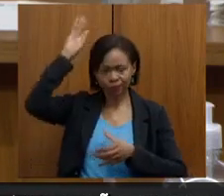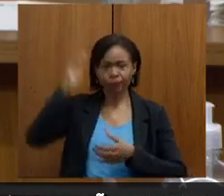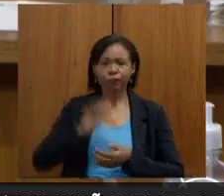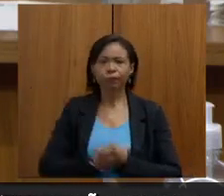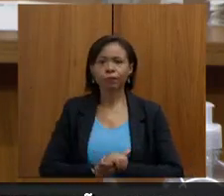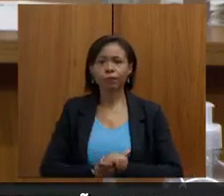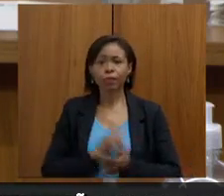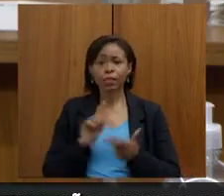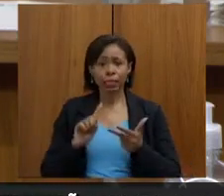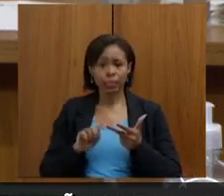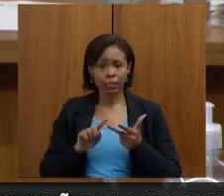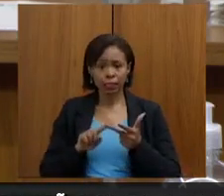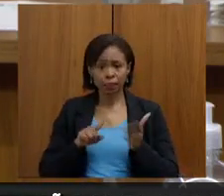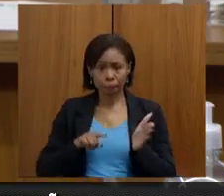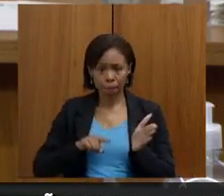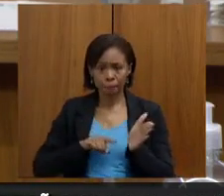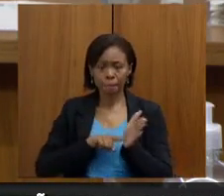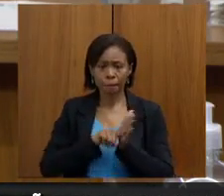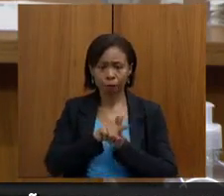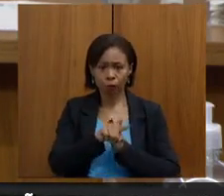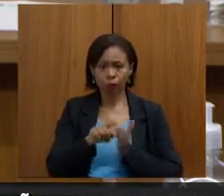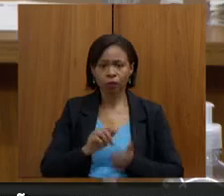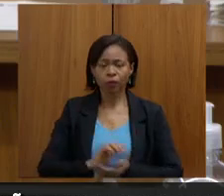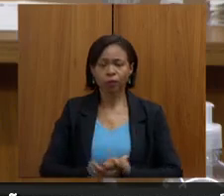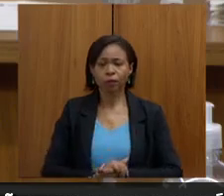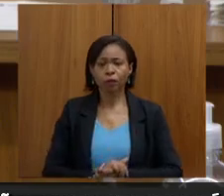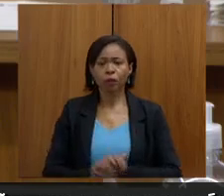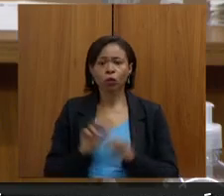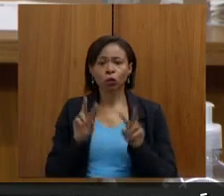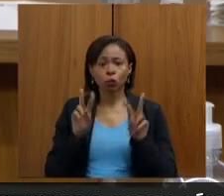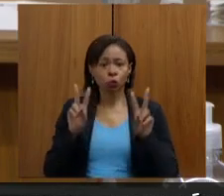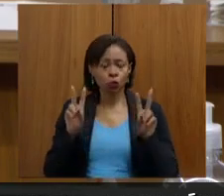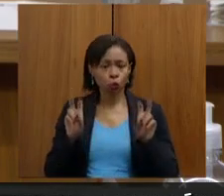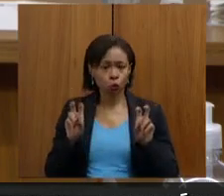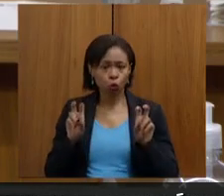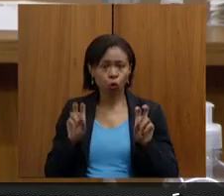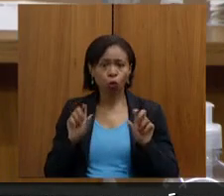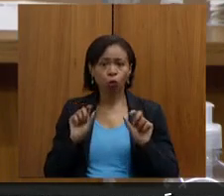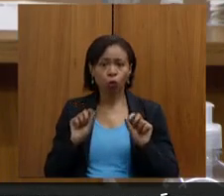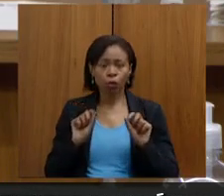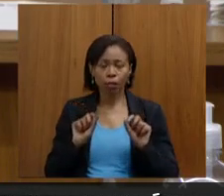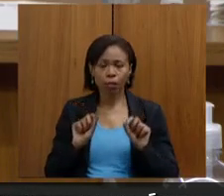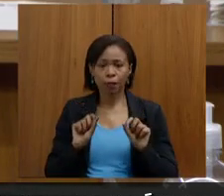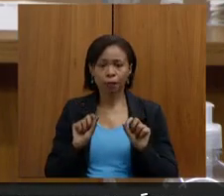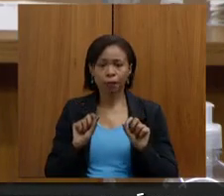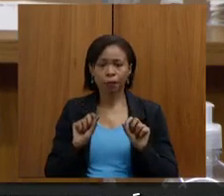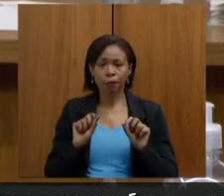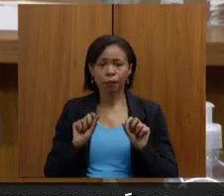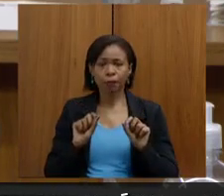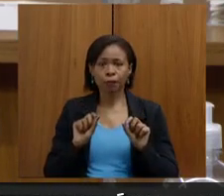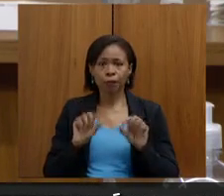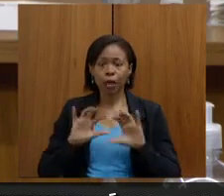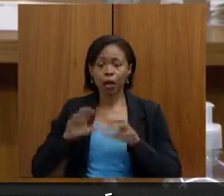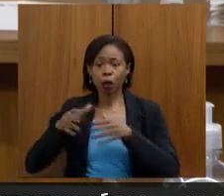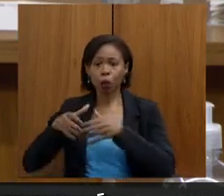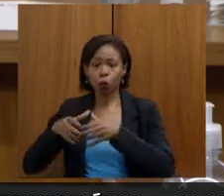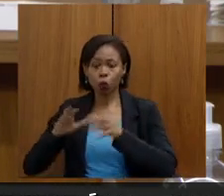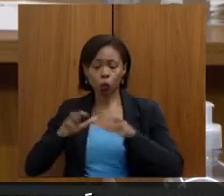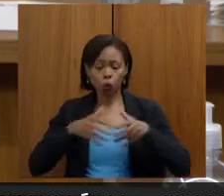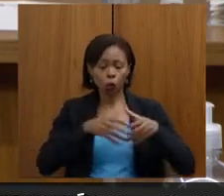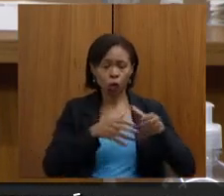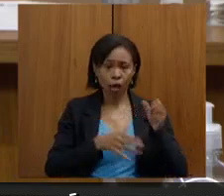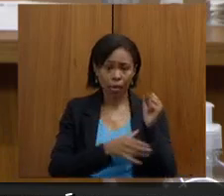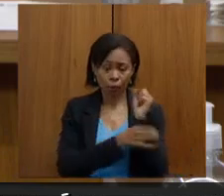terceira pergunta no que se refere a integração das forças de segurança